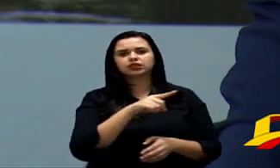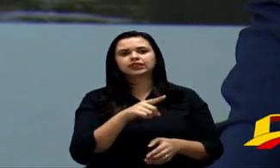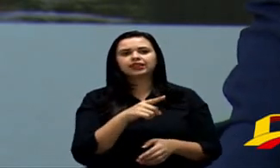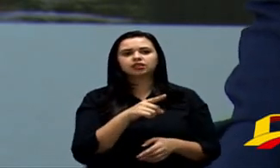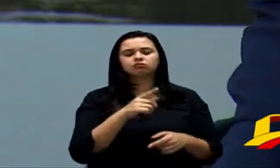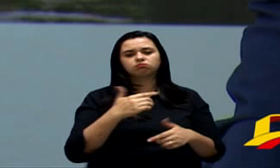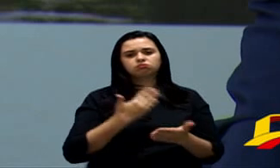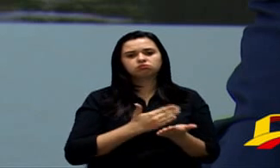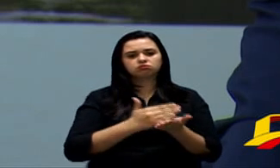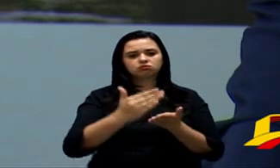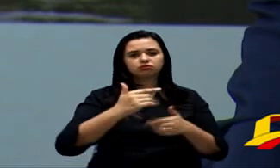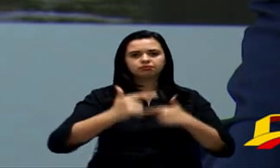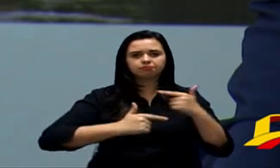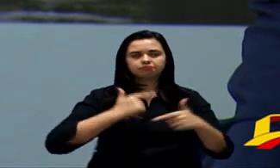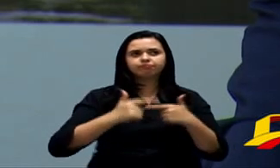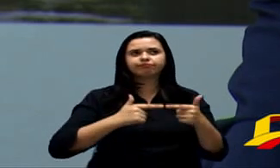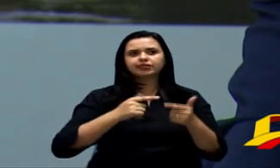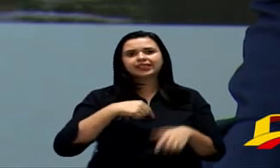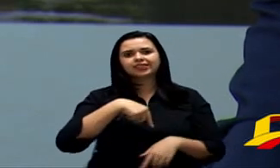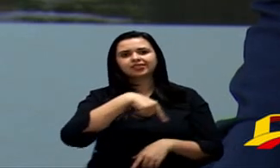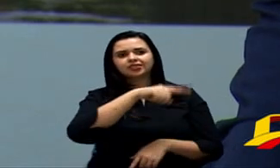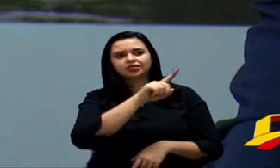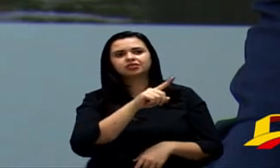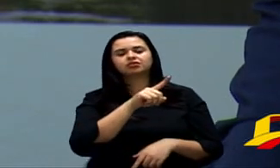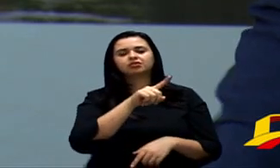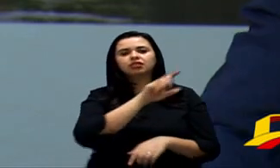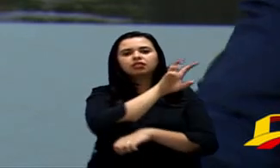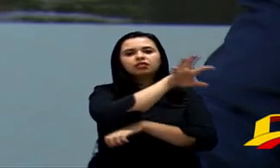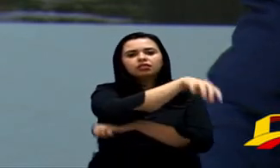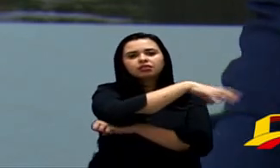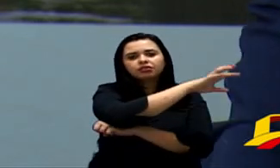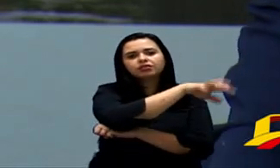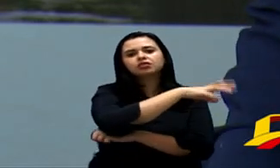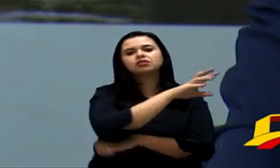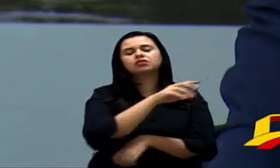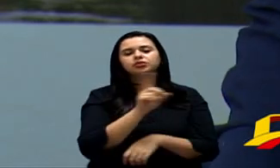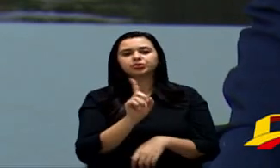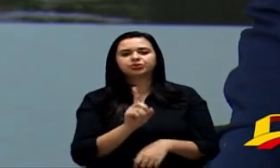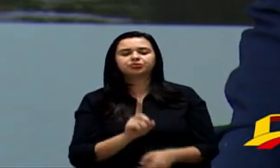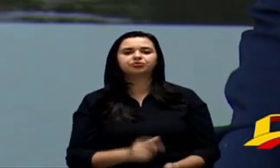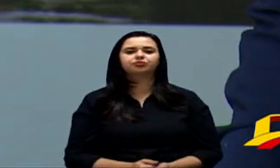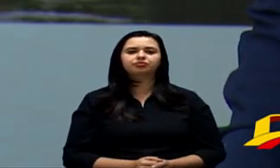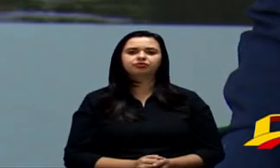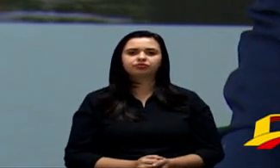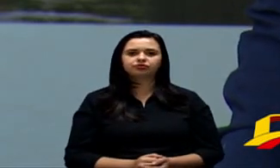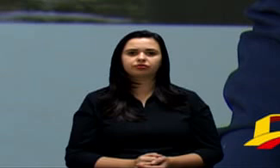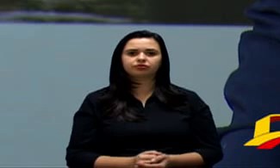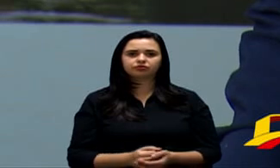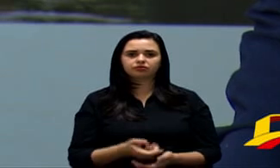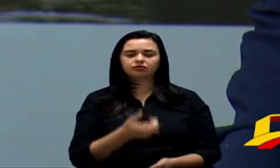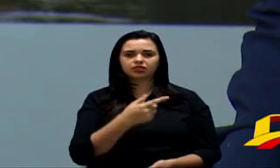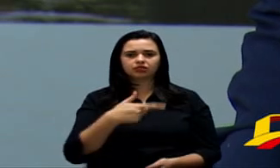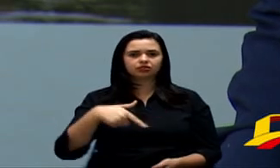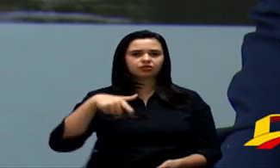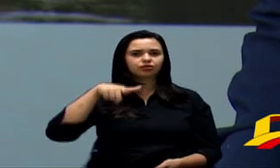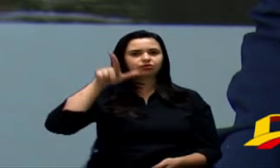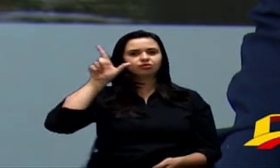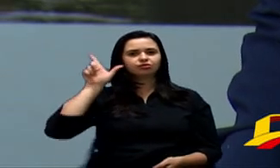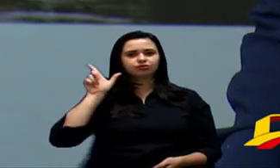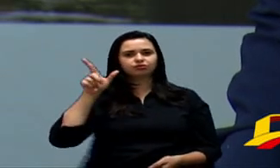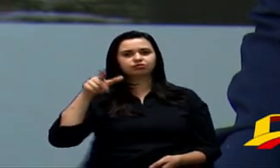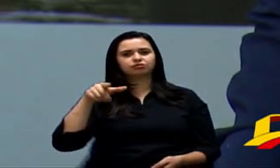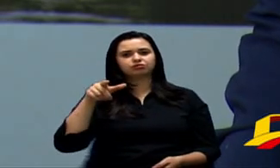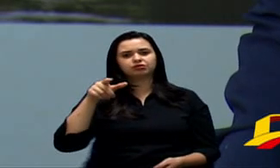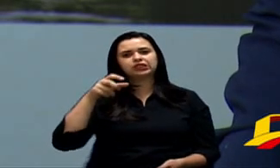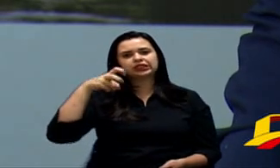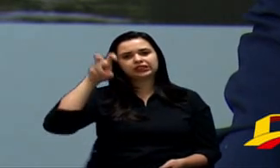Vai Sandro. E eu recebi na audiência aqui na Câmara Municipal, sessão ordinária, que foi na quinta-feira retrasada, um